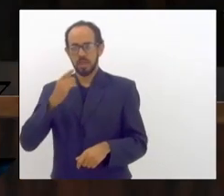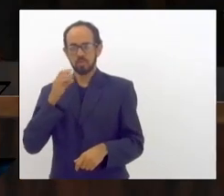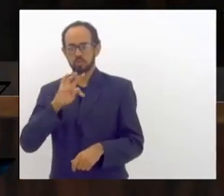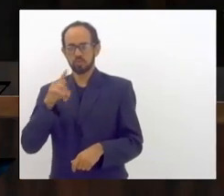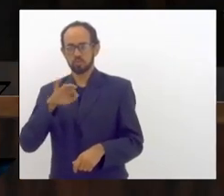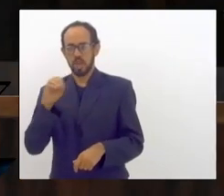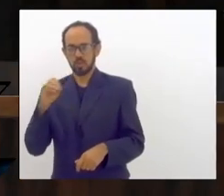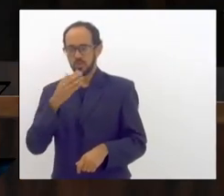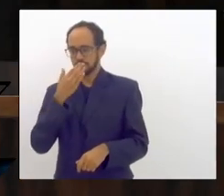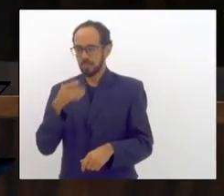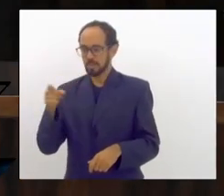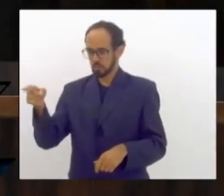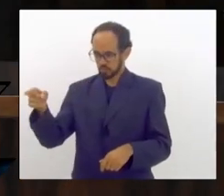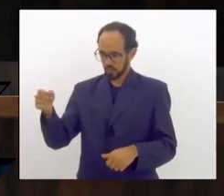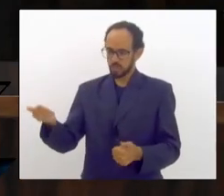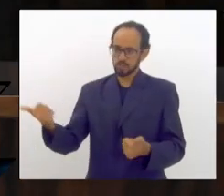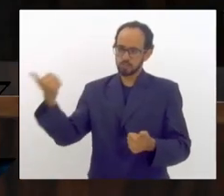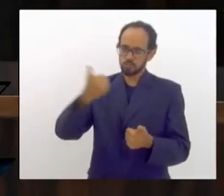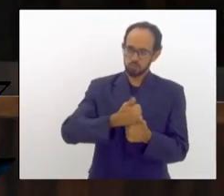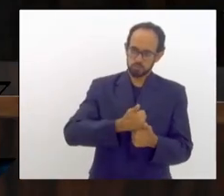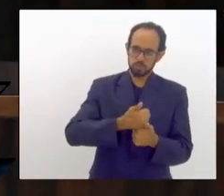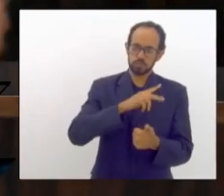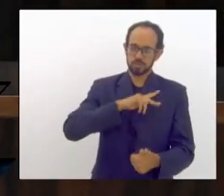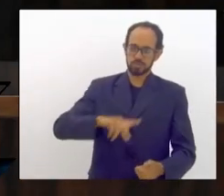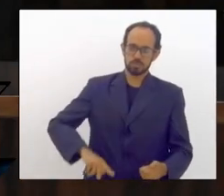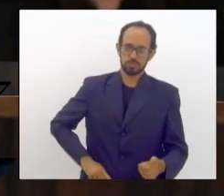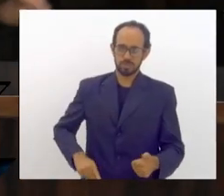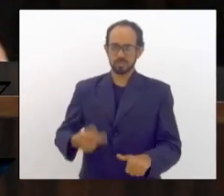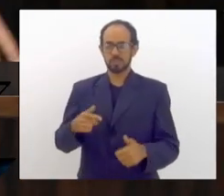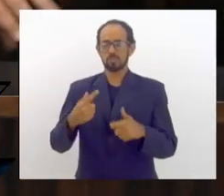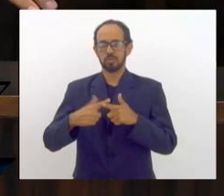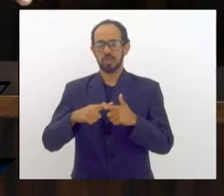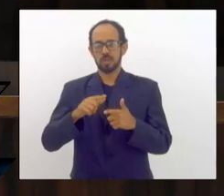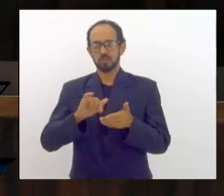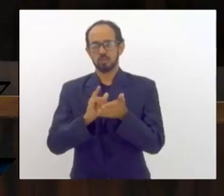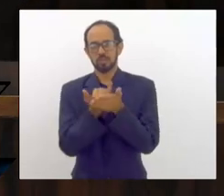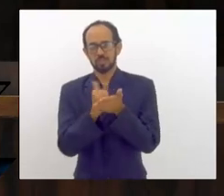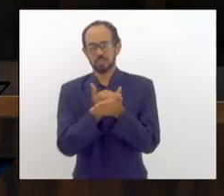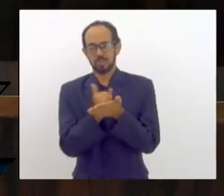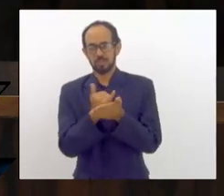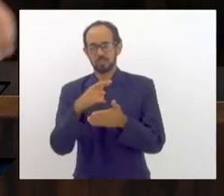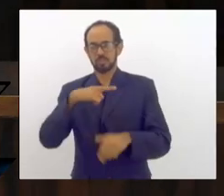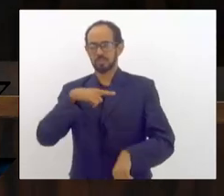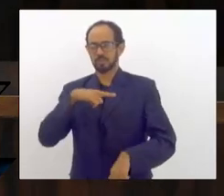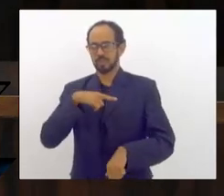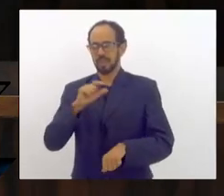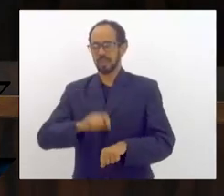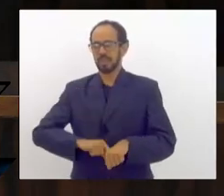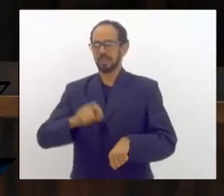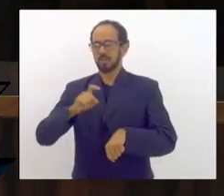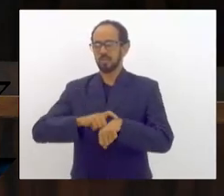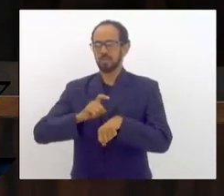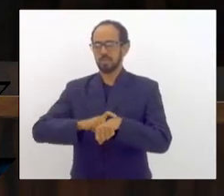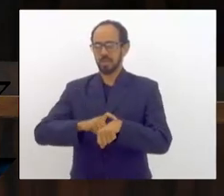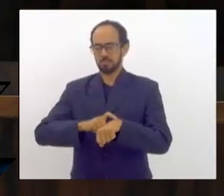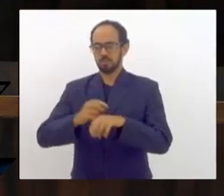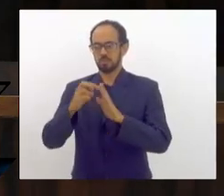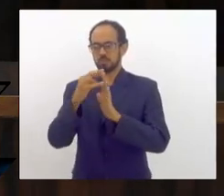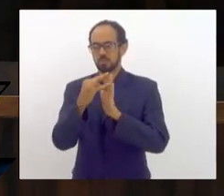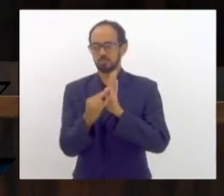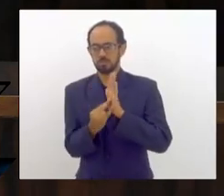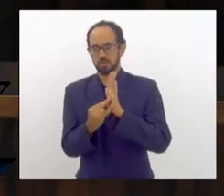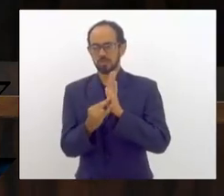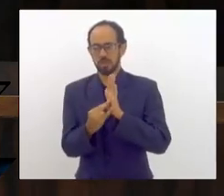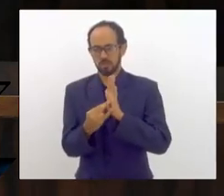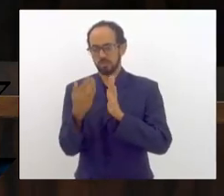Convido Vossa Excelência para assumir a presidência dos trabalhos, porque eu sou o próximo orador inscrito, ainda há um restinho de tempo regimental aí. Então, pedi para